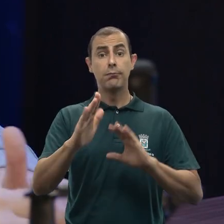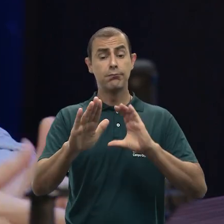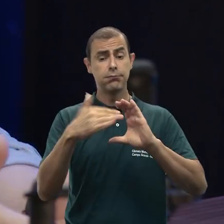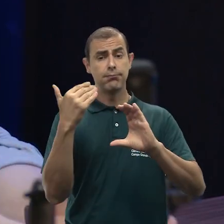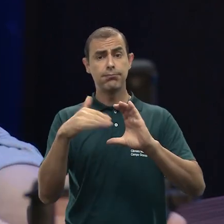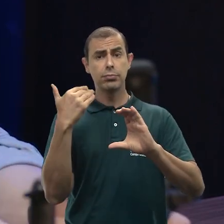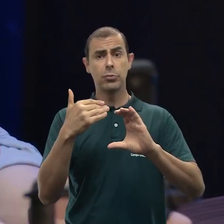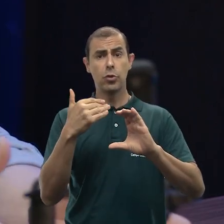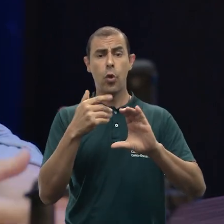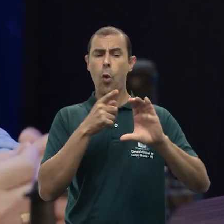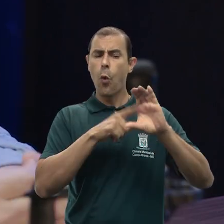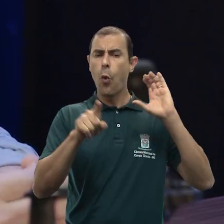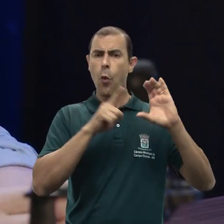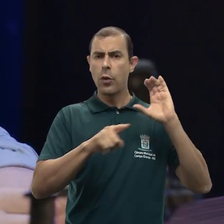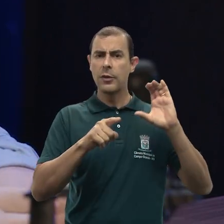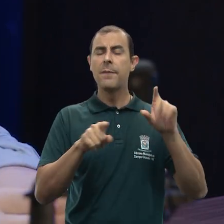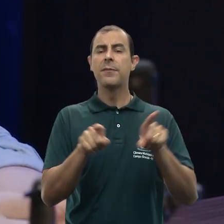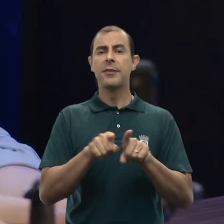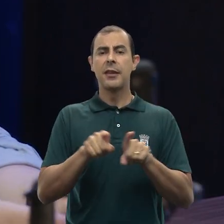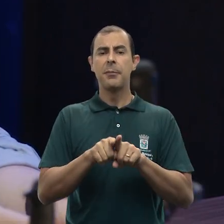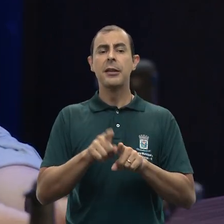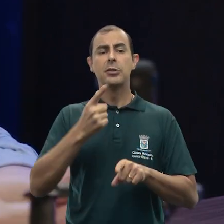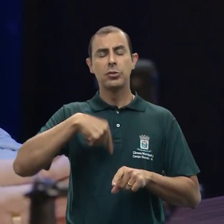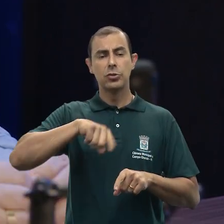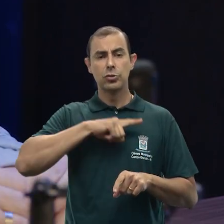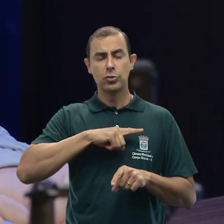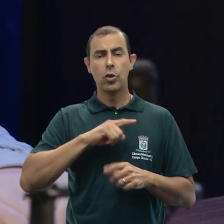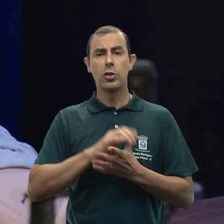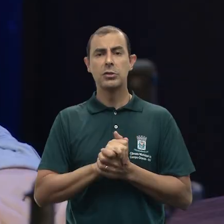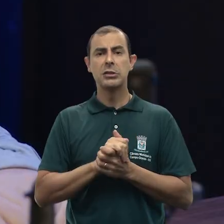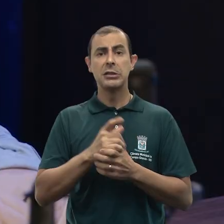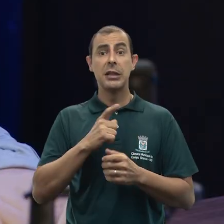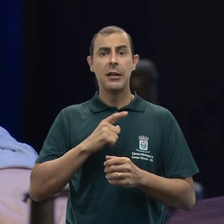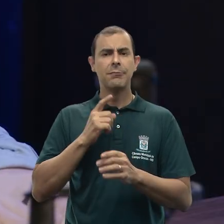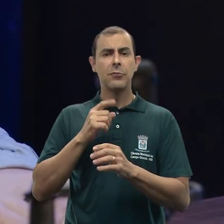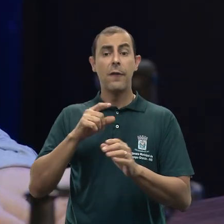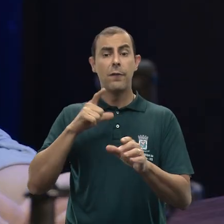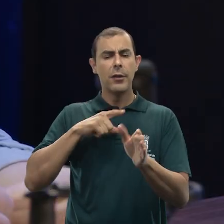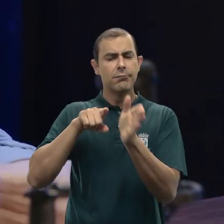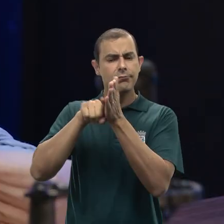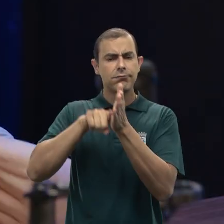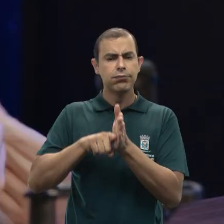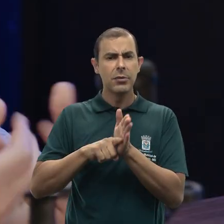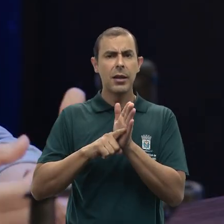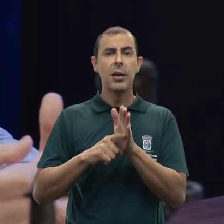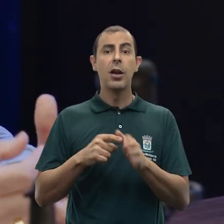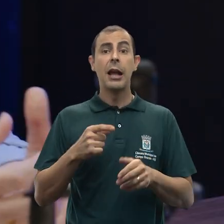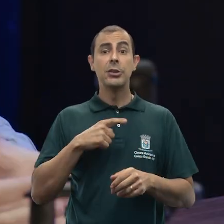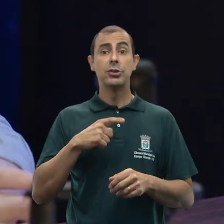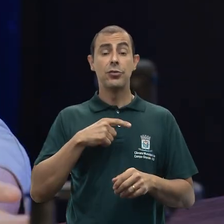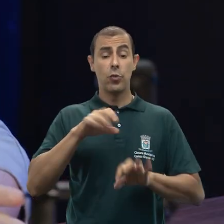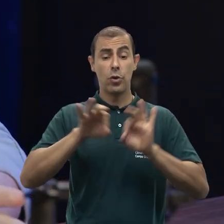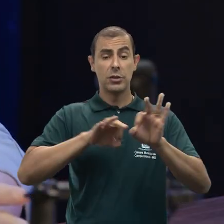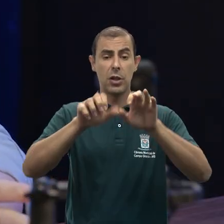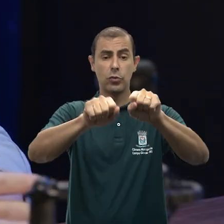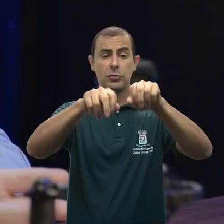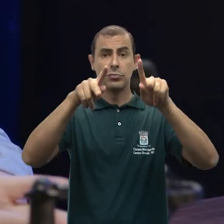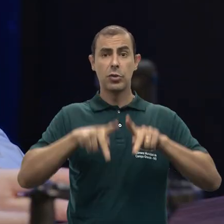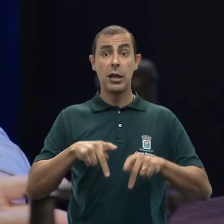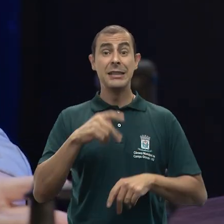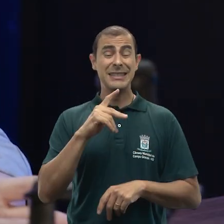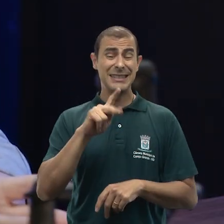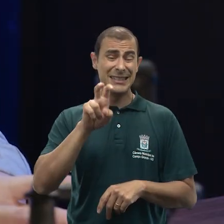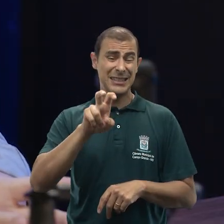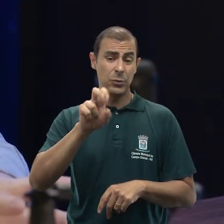vereadores, fizemos uma oitiva, ouvimos mais de 50 usuários para comprovar. Quando você faz uma